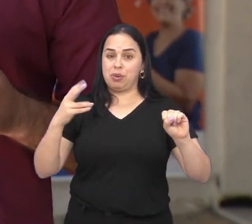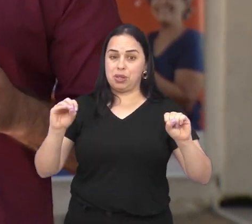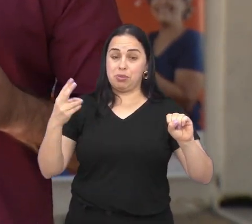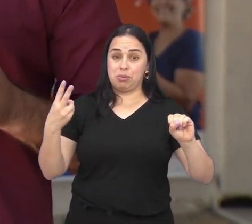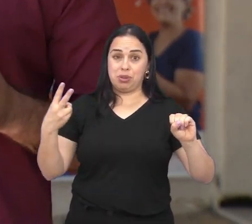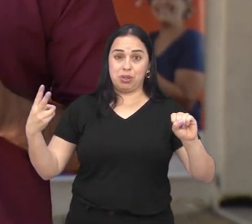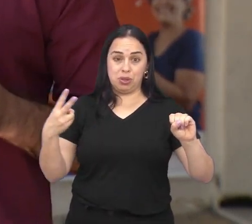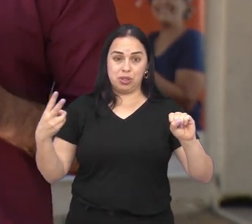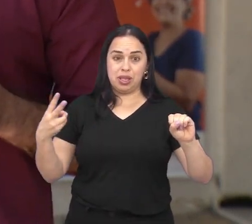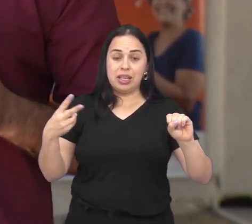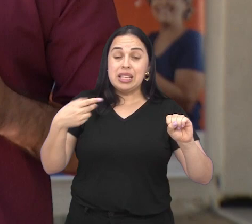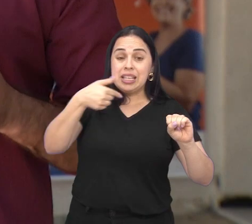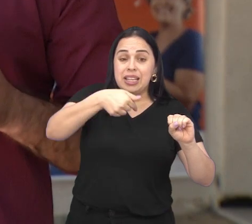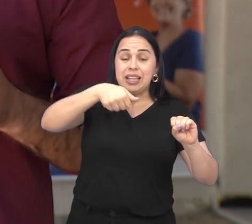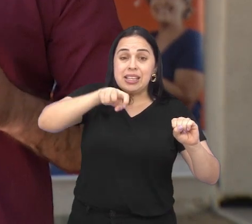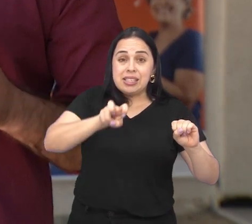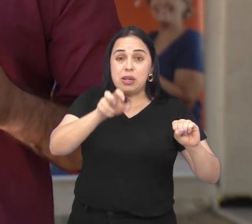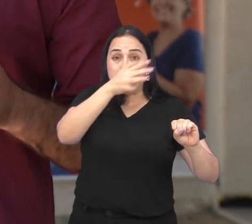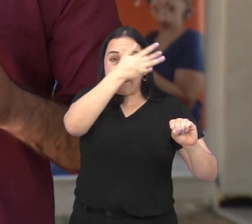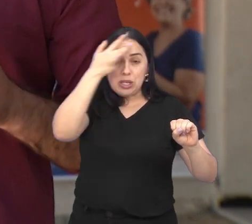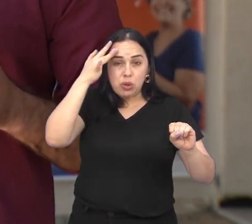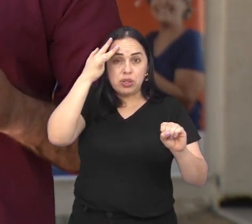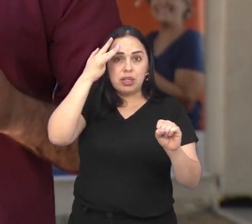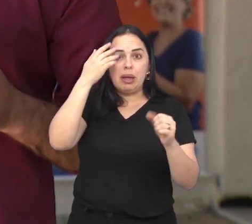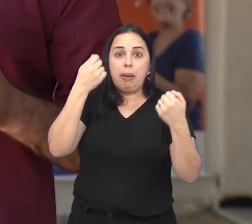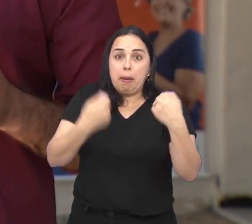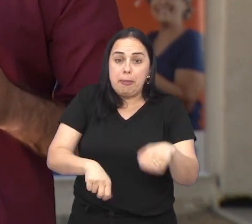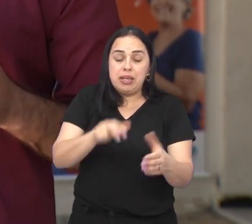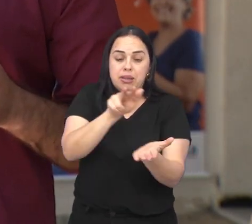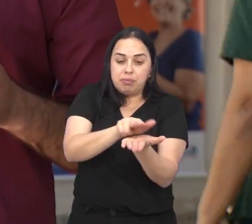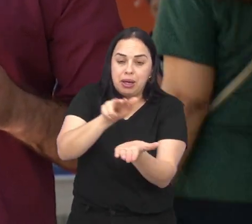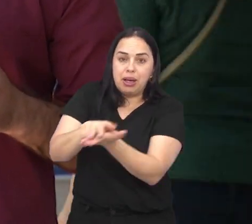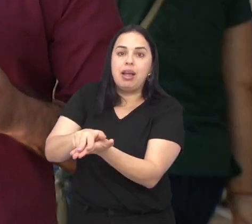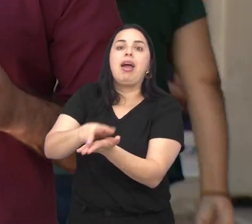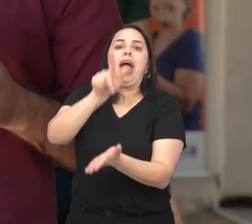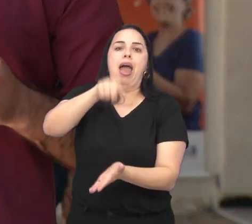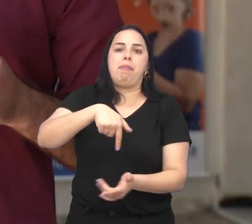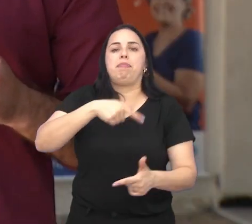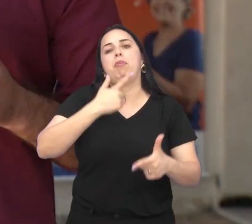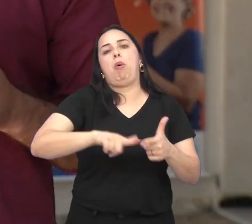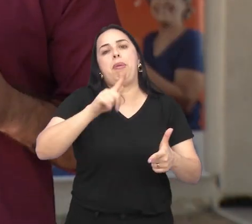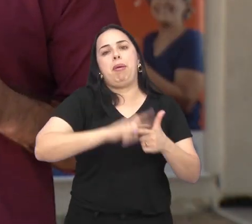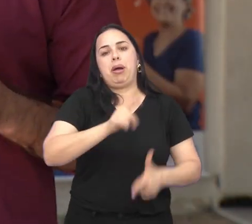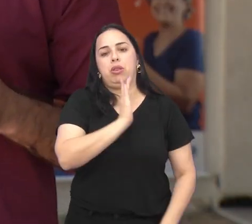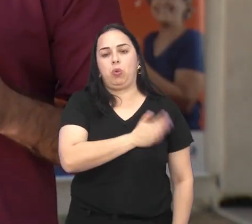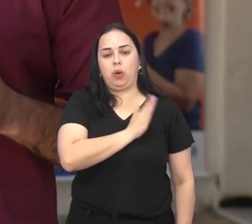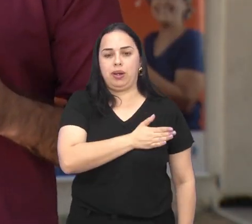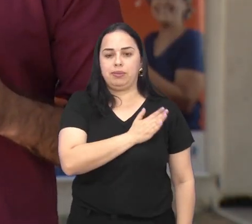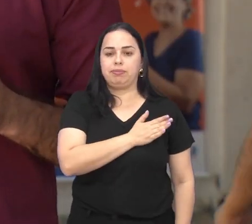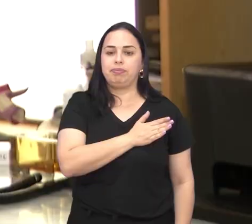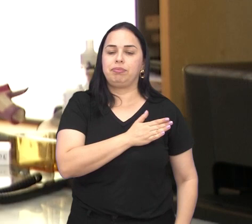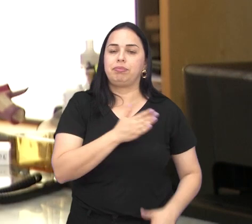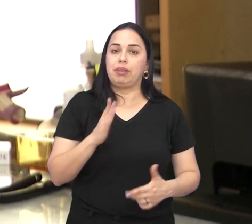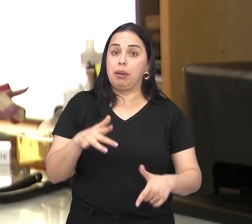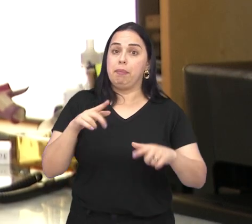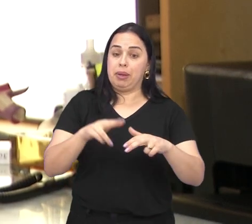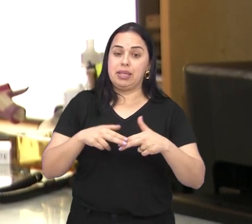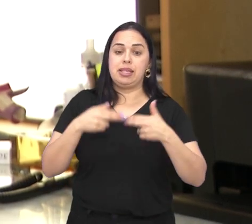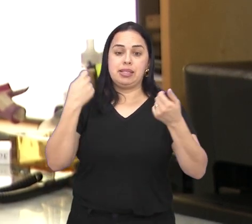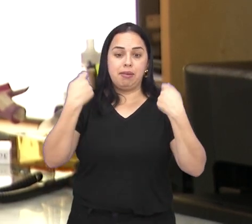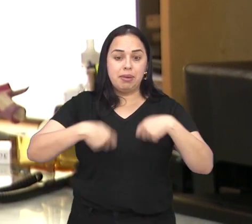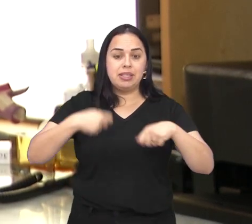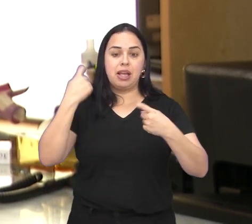2022, 75% dos pacientes do país que precisaram ser internados foram por problemas cardíacos. Deve-se